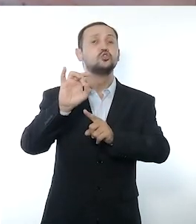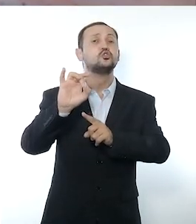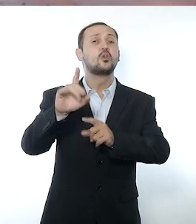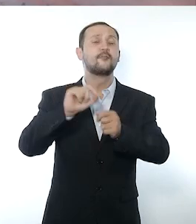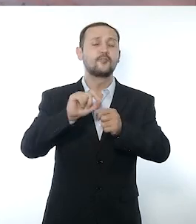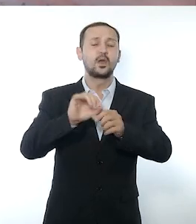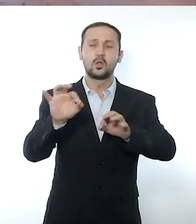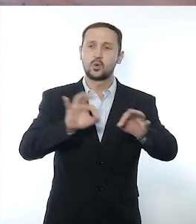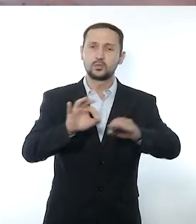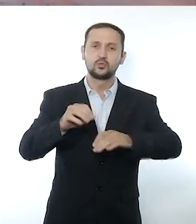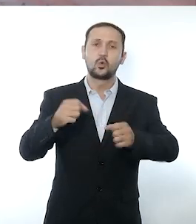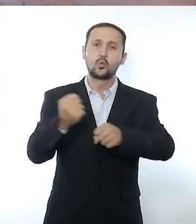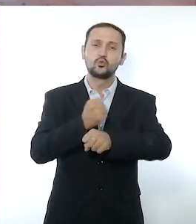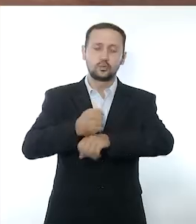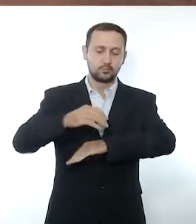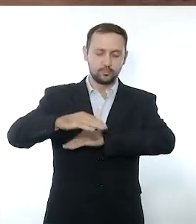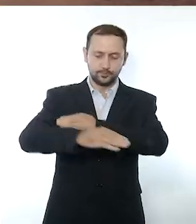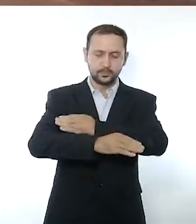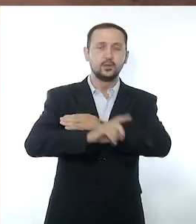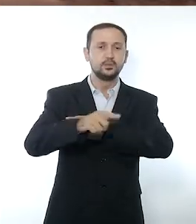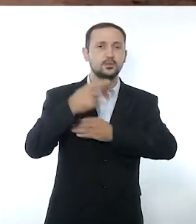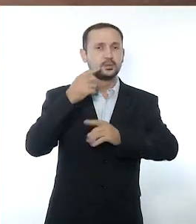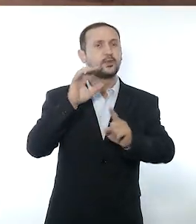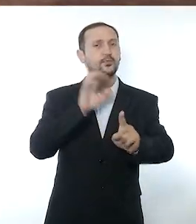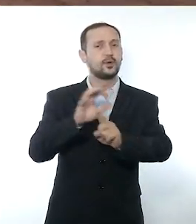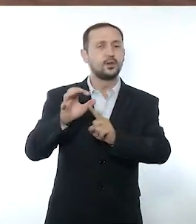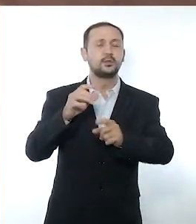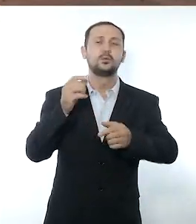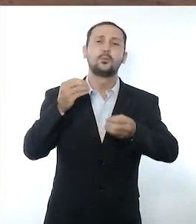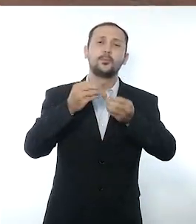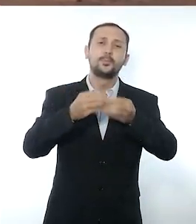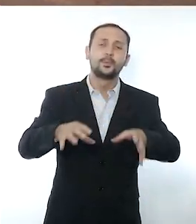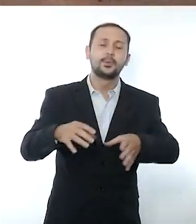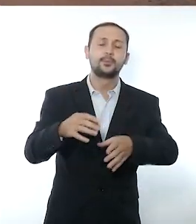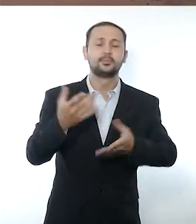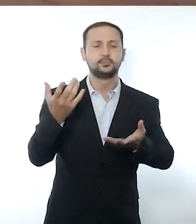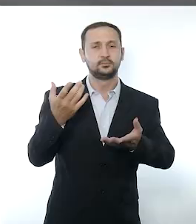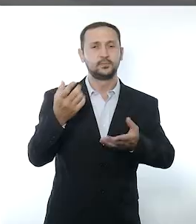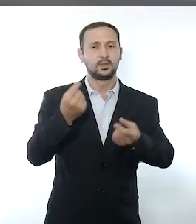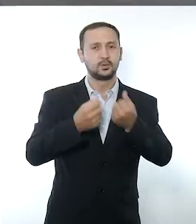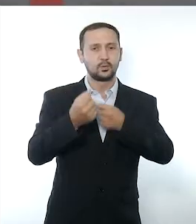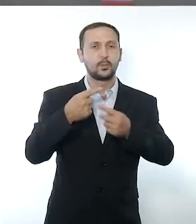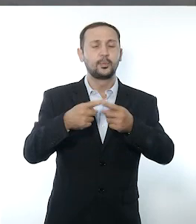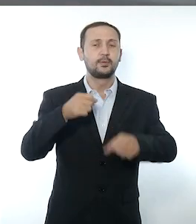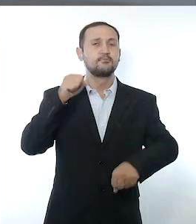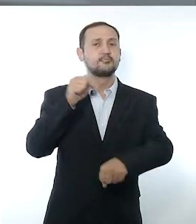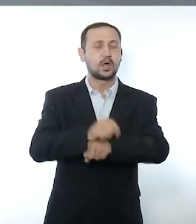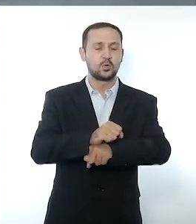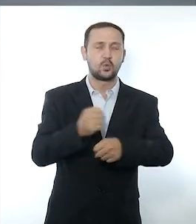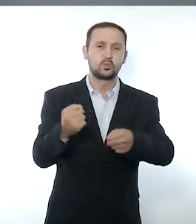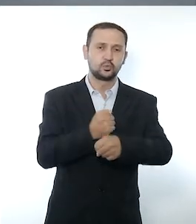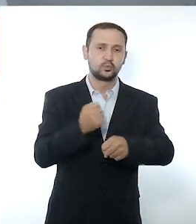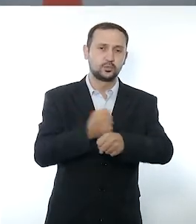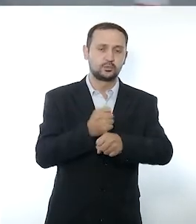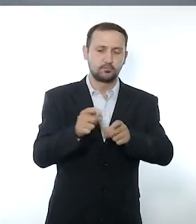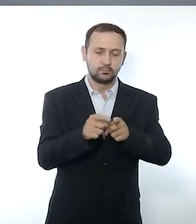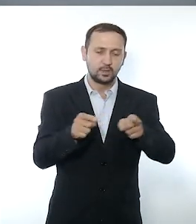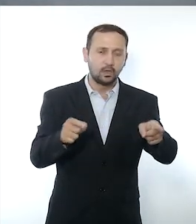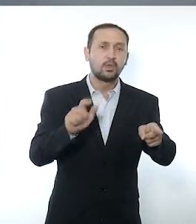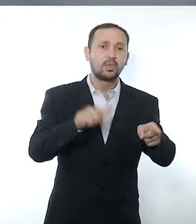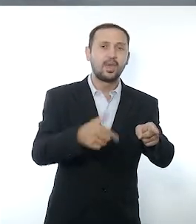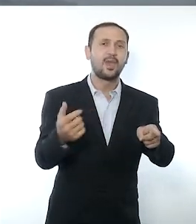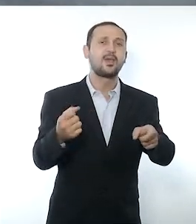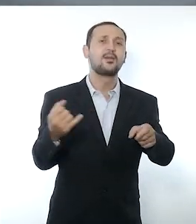da rodovia se encontram duplicados, o que tem gerado transtornos econômicos de diversas ordens devido à paralisação das obras em trechos que